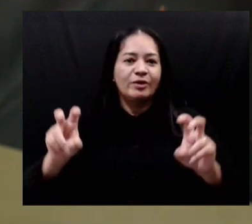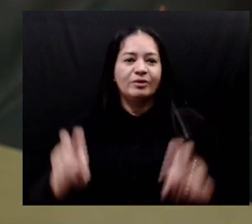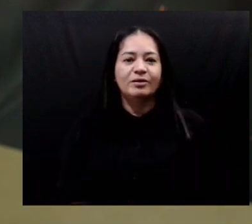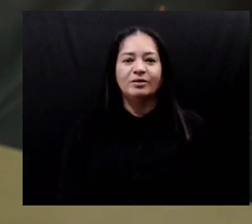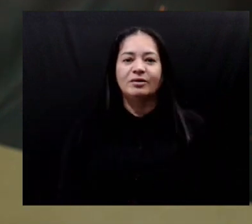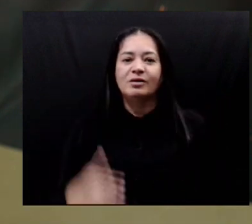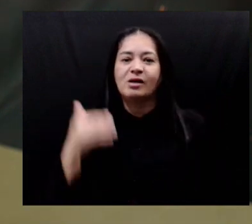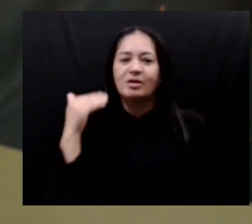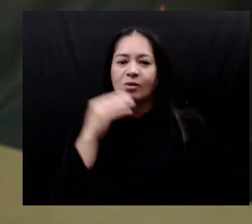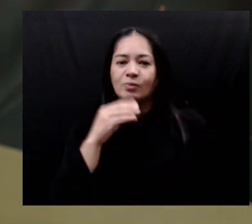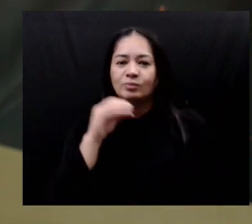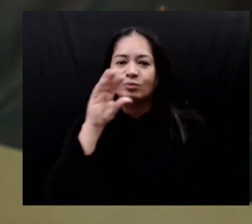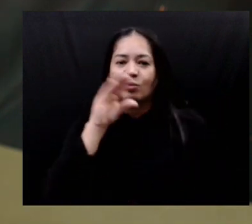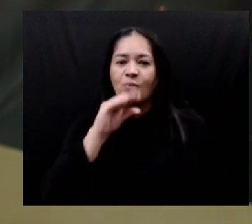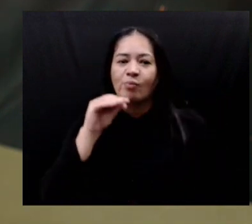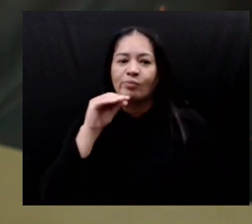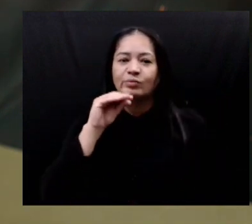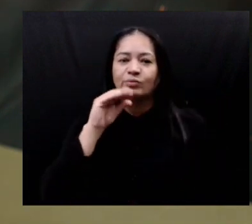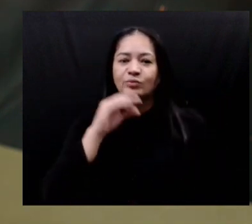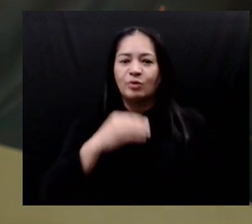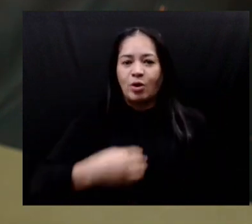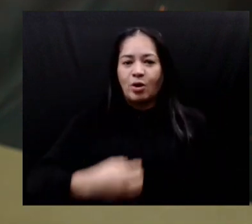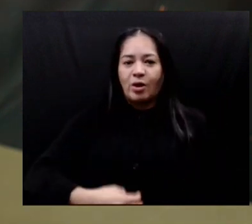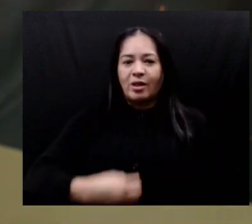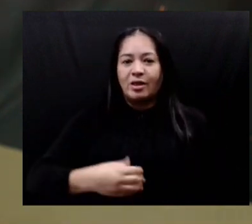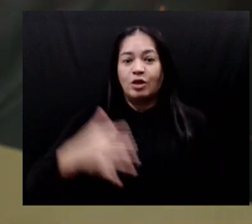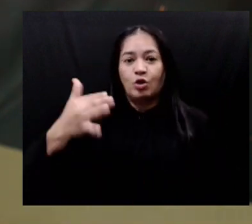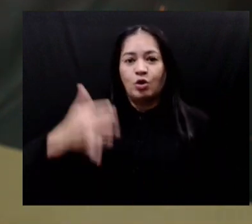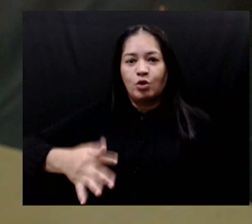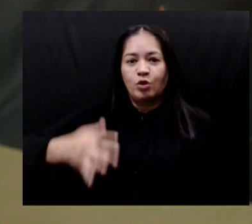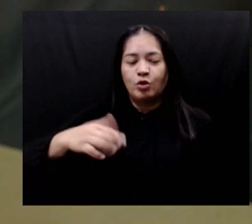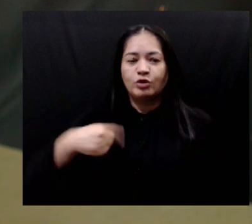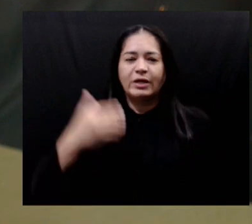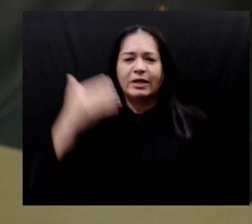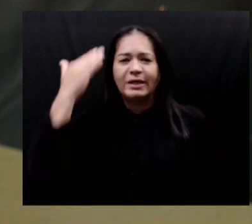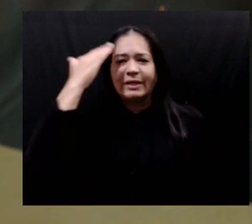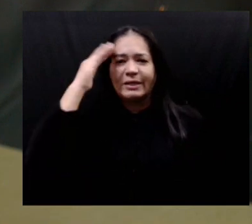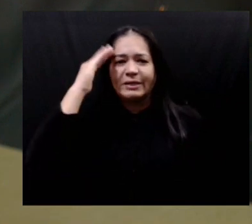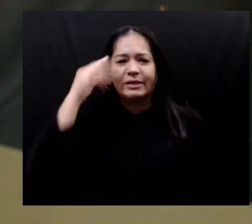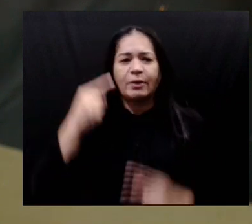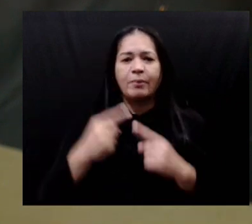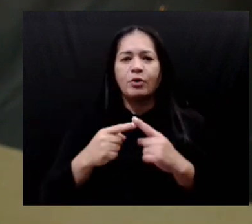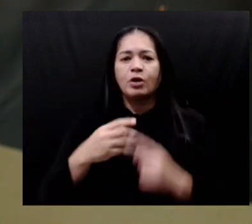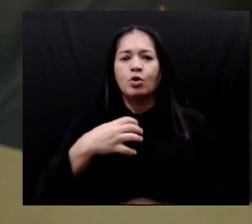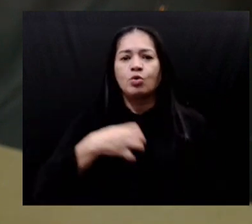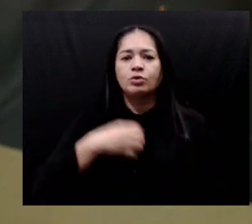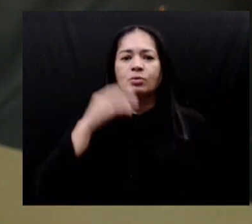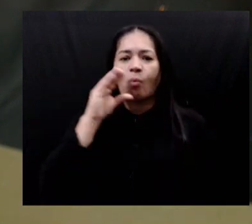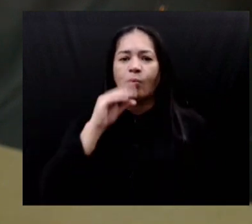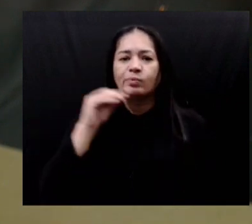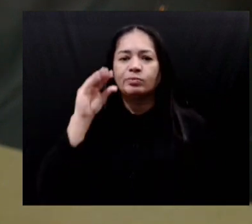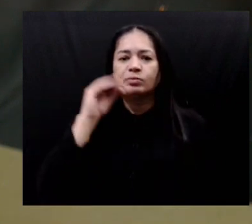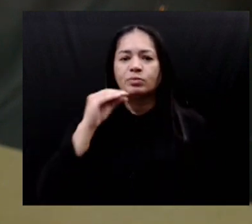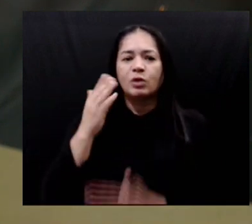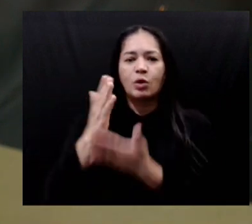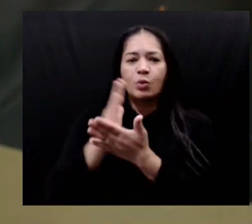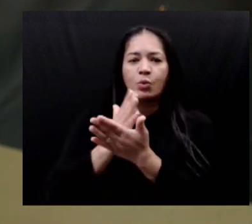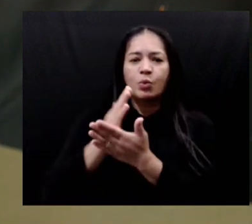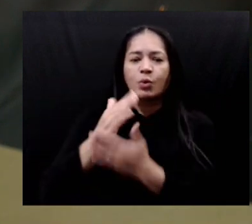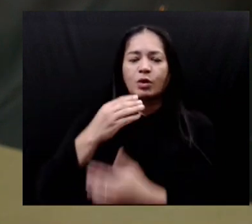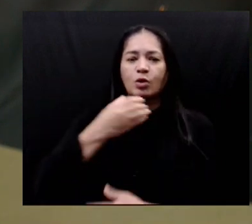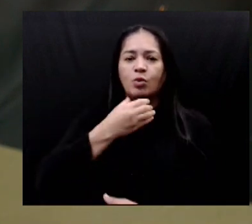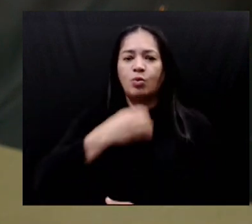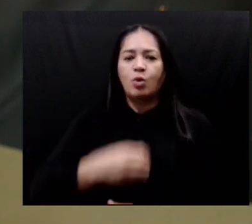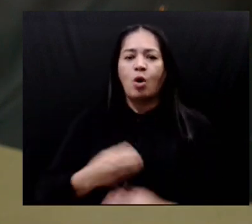estômago, aliás. Vamos entender por que a forma de mastigar interfere na digestão e como isso afeta a